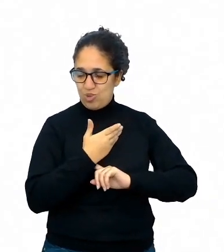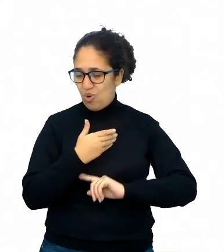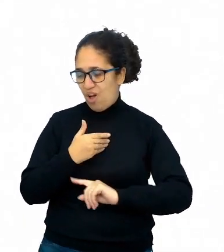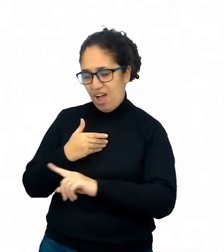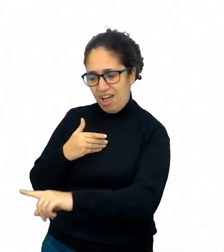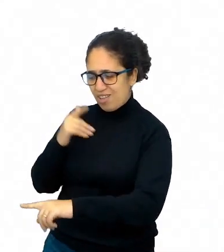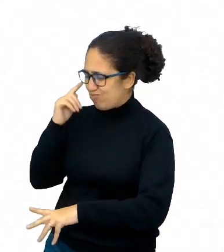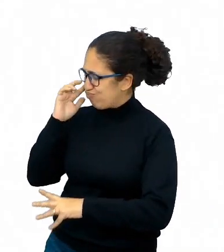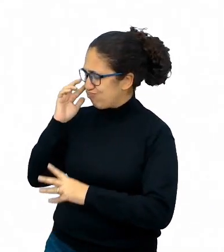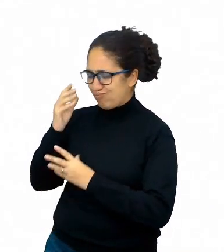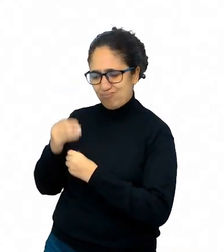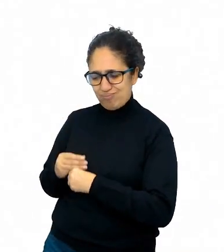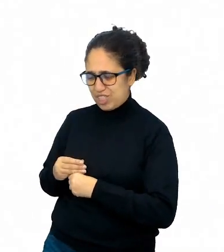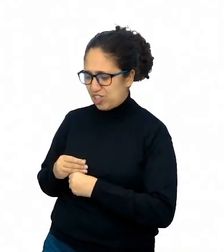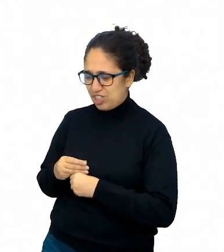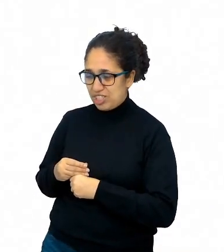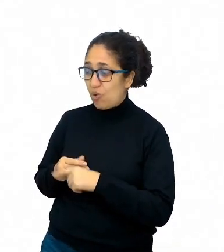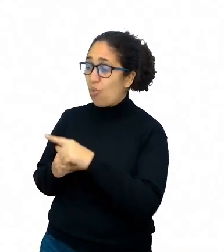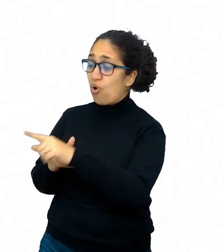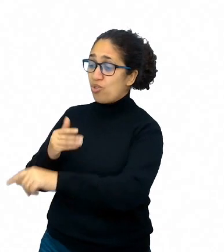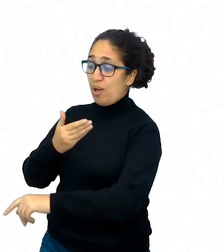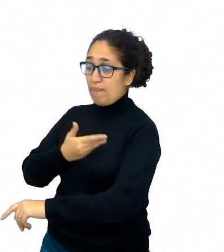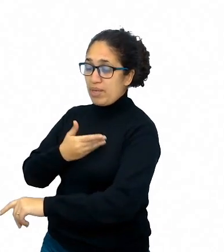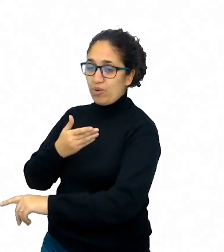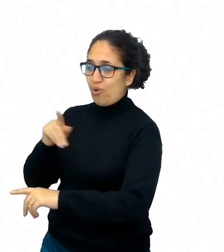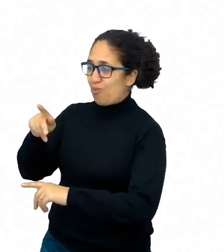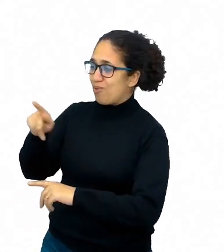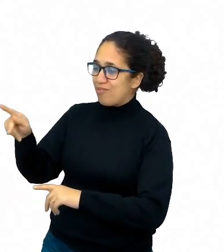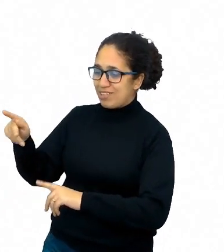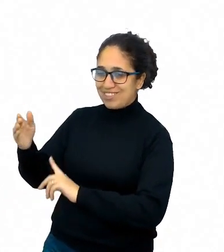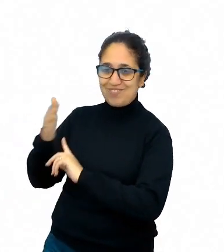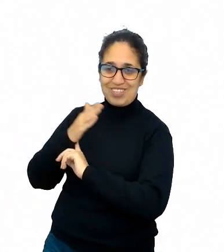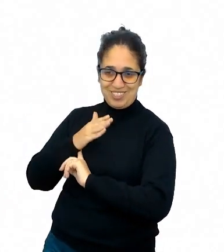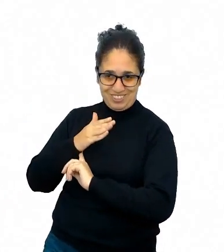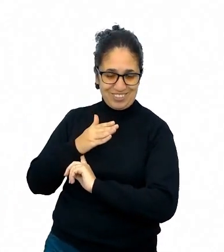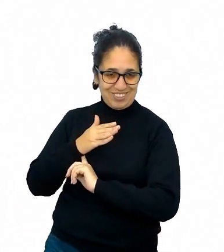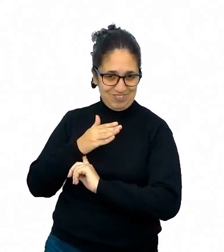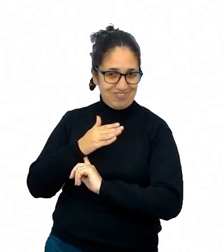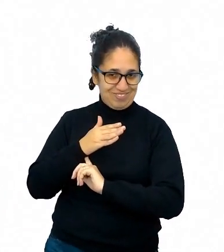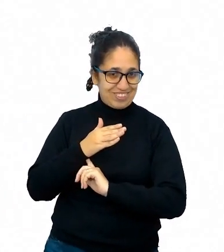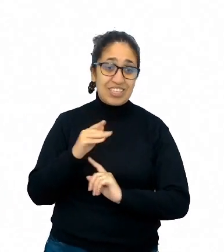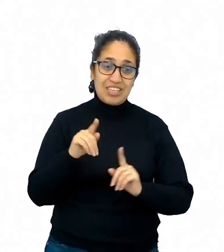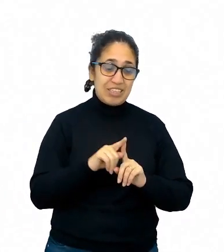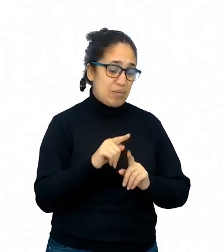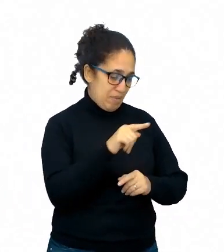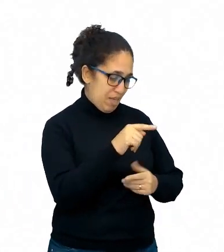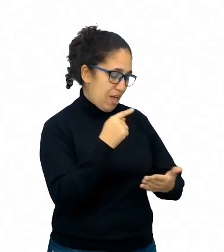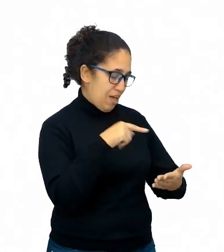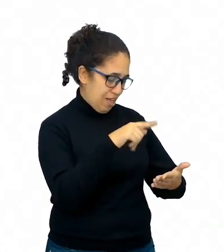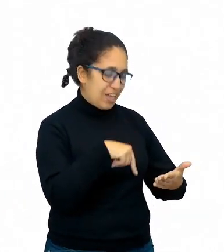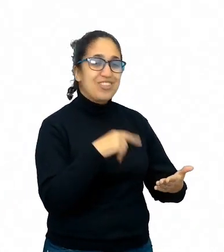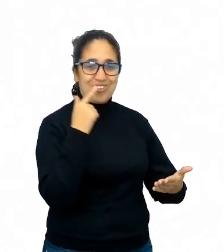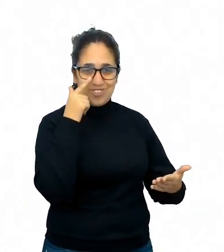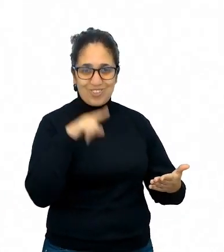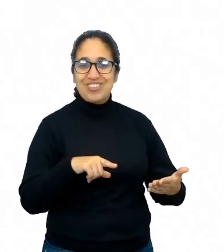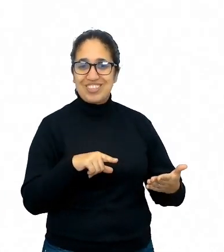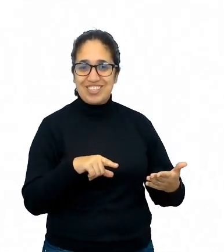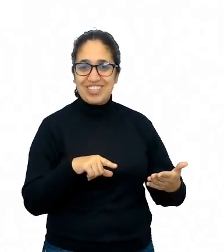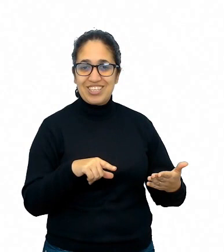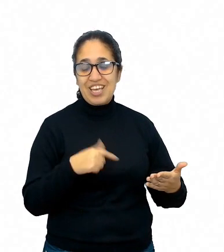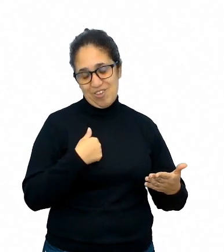não compreendi, isso aqui meu colega ou o professor me ajudou, né? E também tem aqueles que vão falar, isso aqui eu consegui resolver